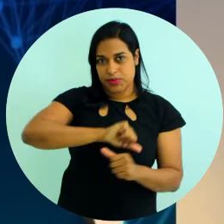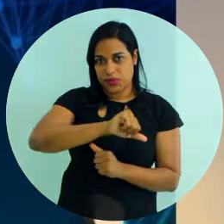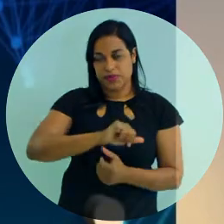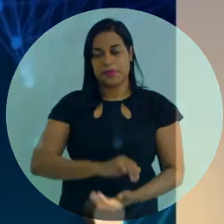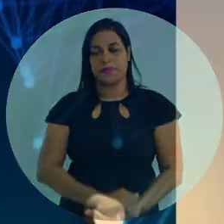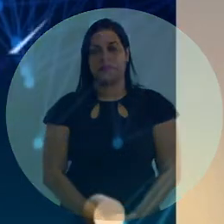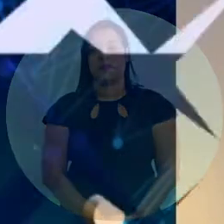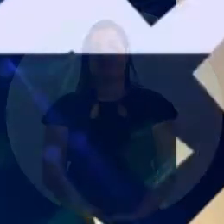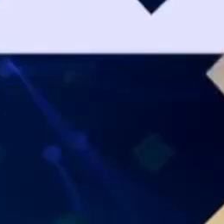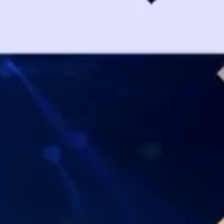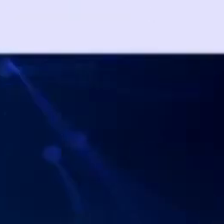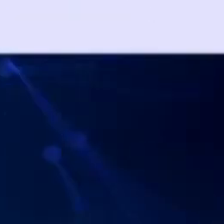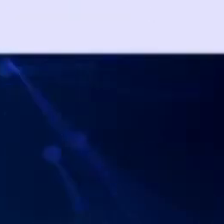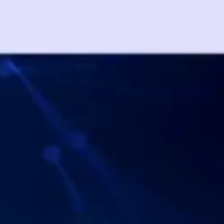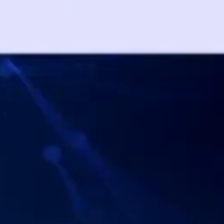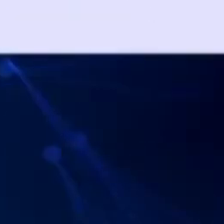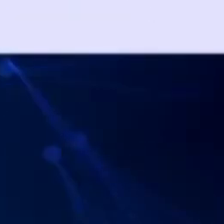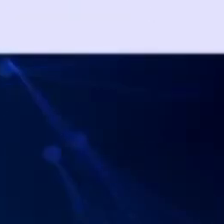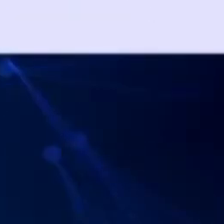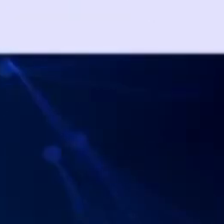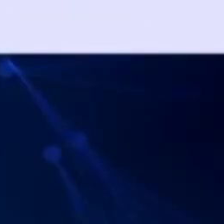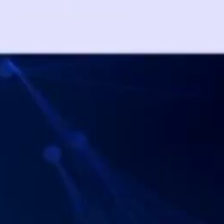mudam.